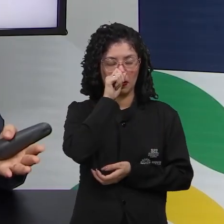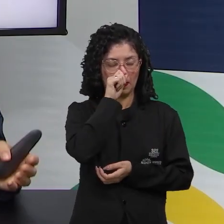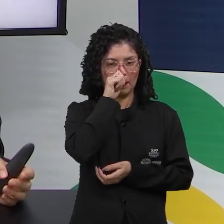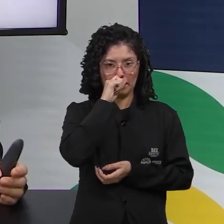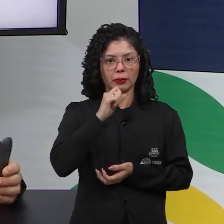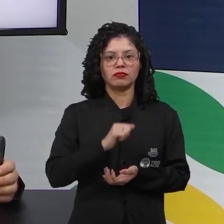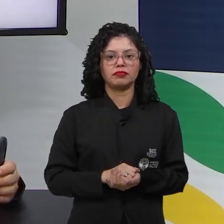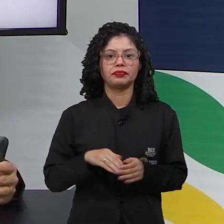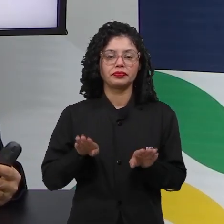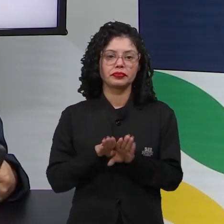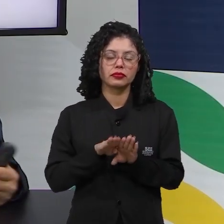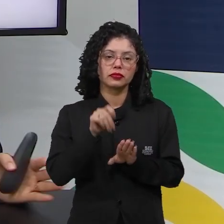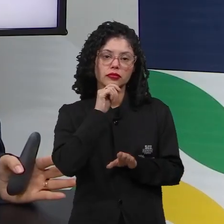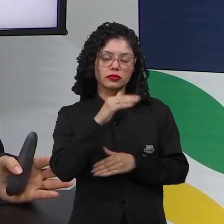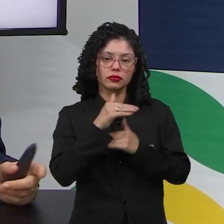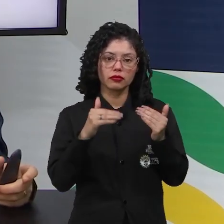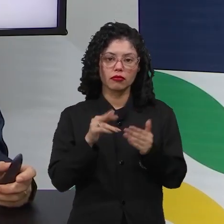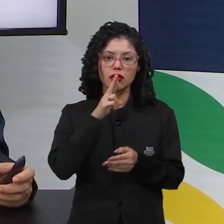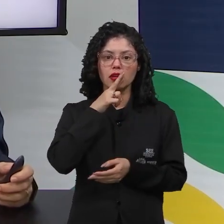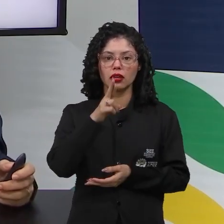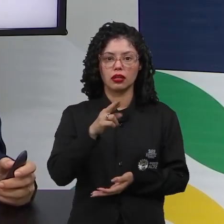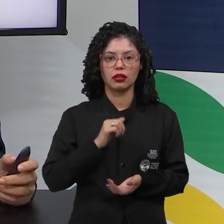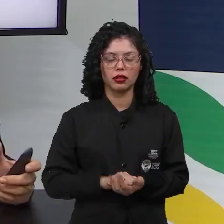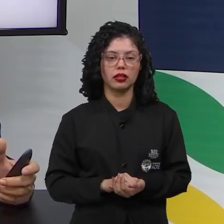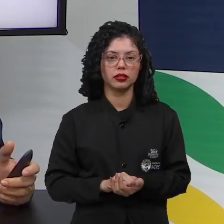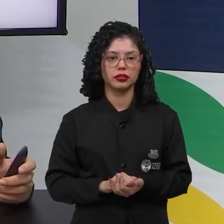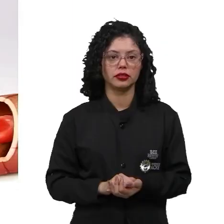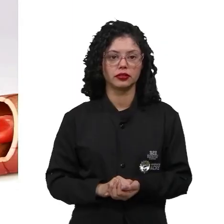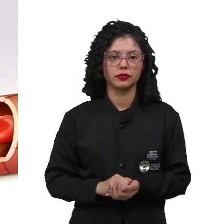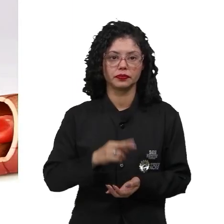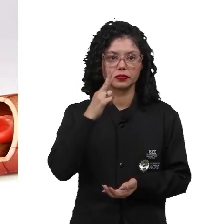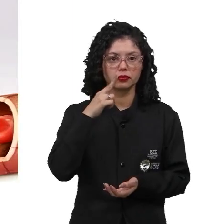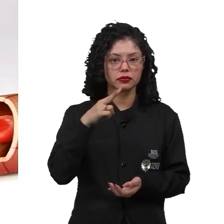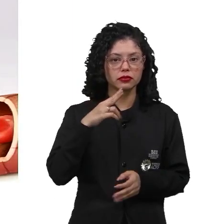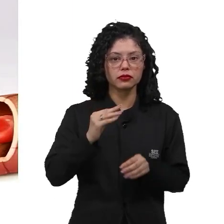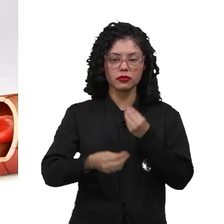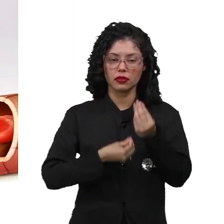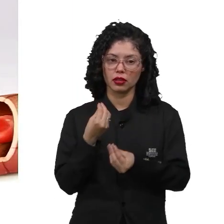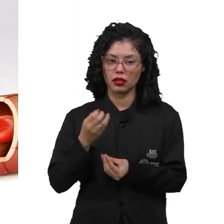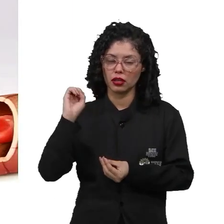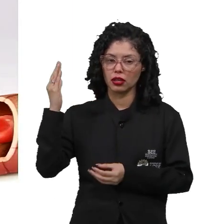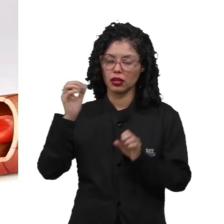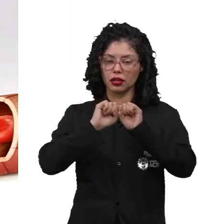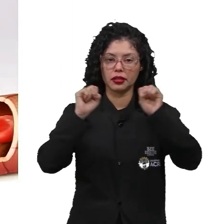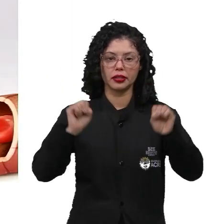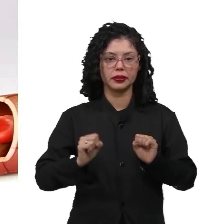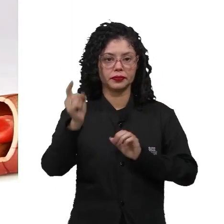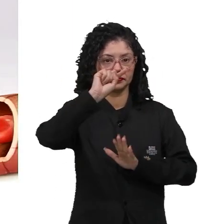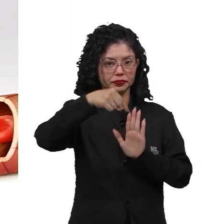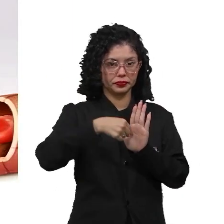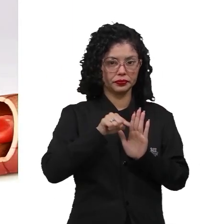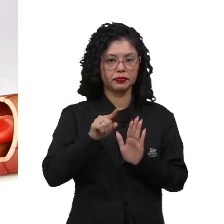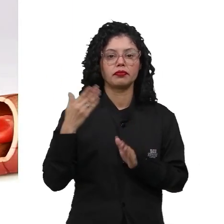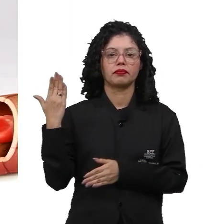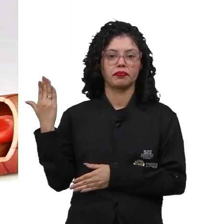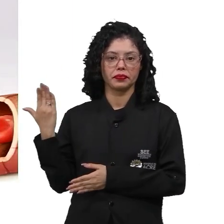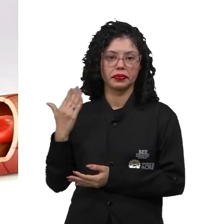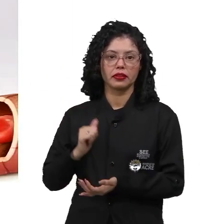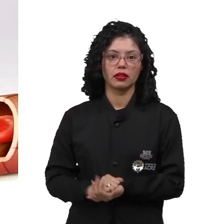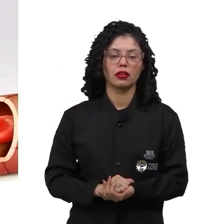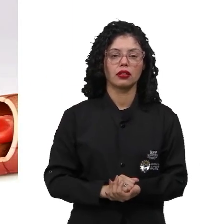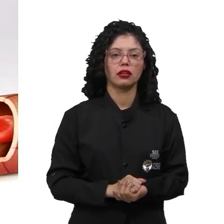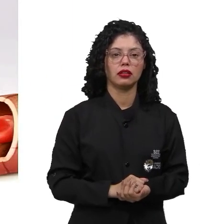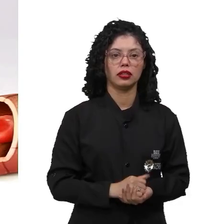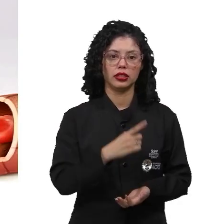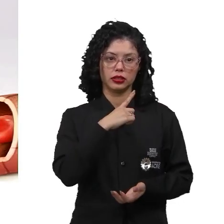vão desencadear toda essa resposta. Então, vamos ver aqui, ó, como que funciona ali o sistema imune inato. Né? Então, aqui,